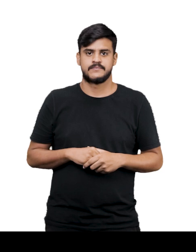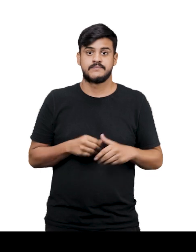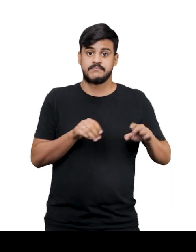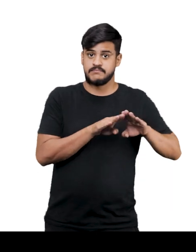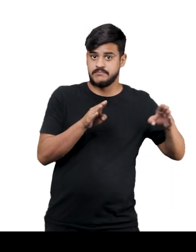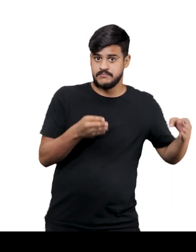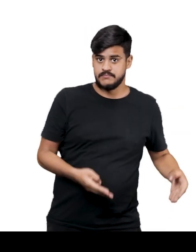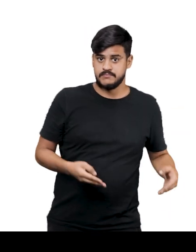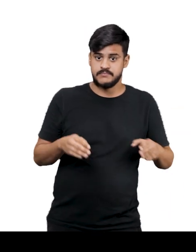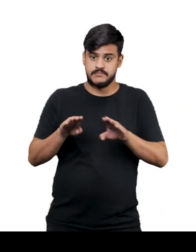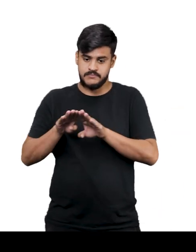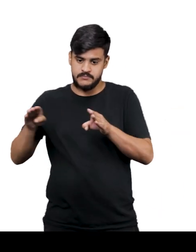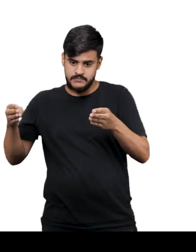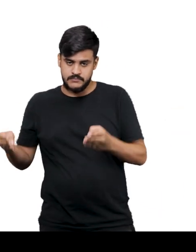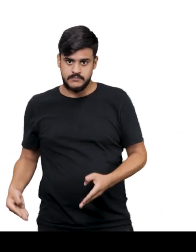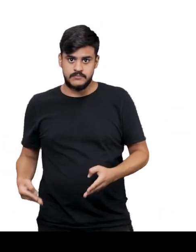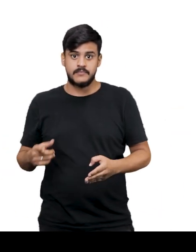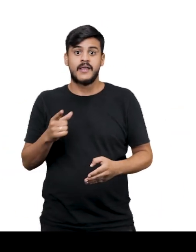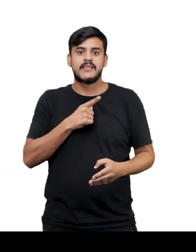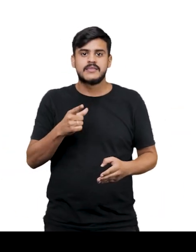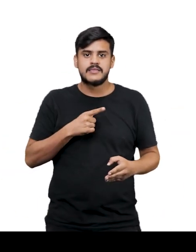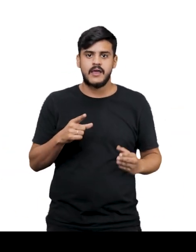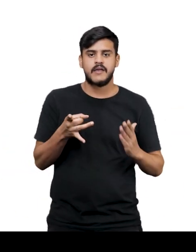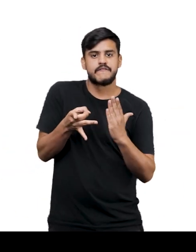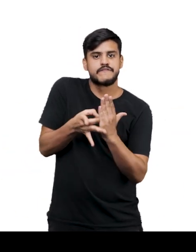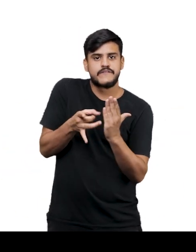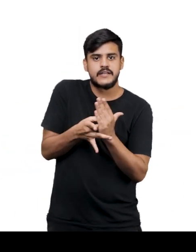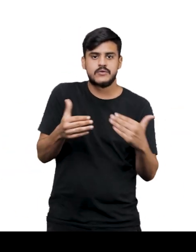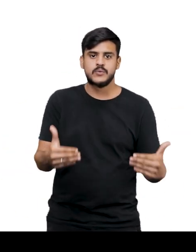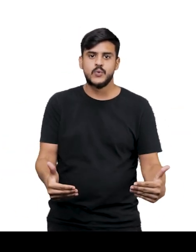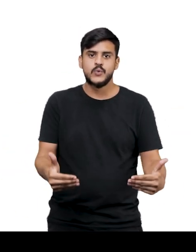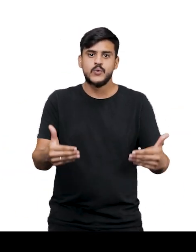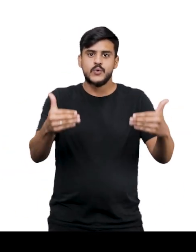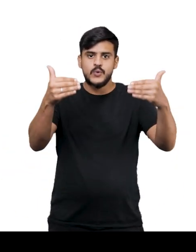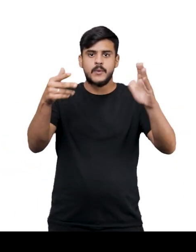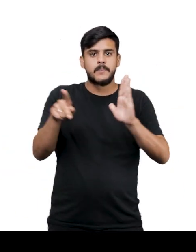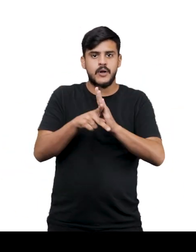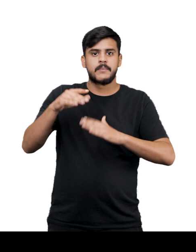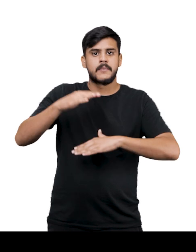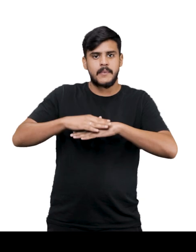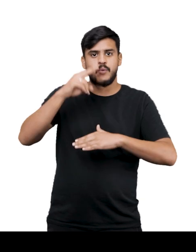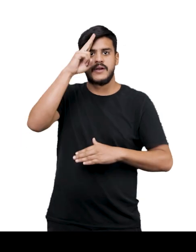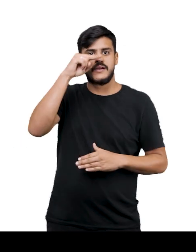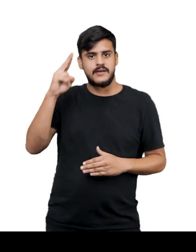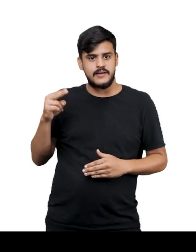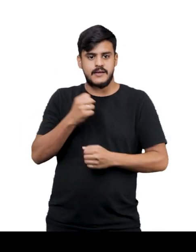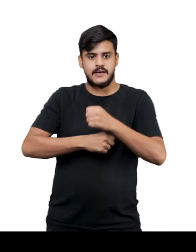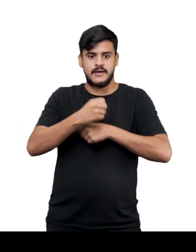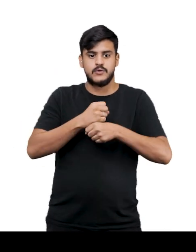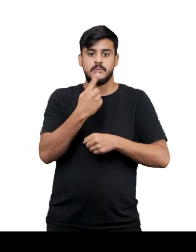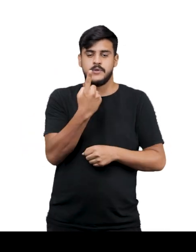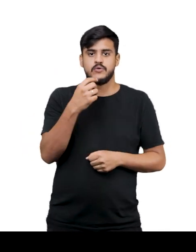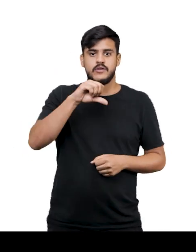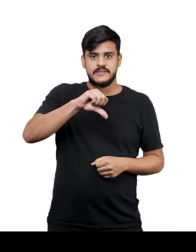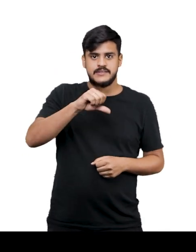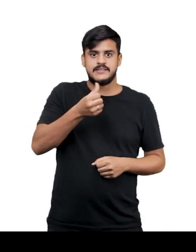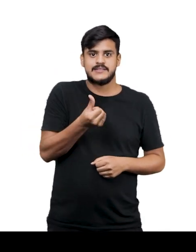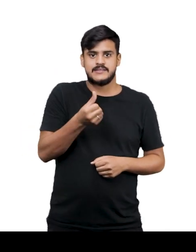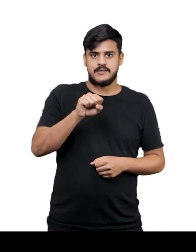Entre uma bancada e outra, dando início ao próximo núcleo, está um cavalete de vidro original de Lina, de